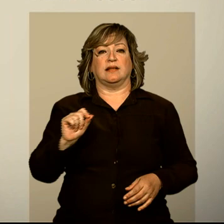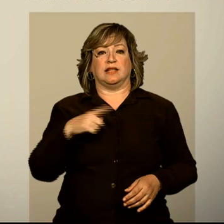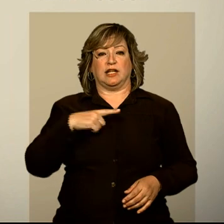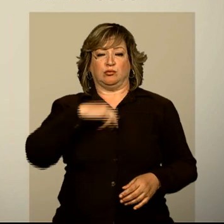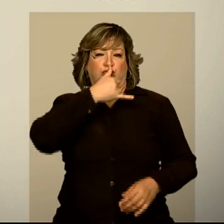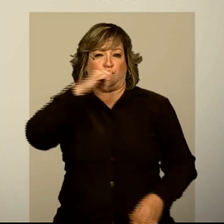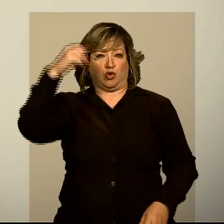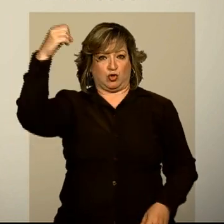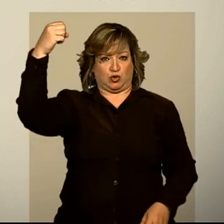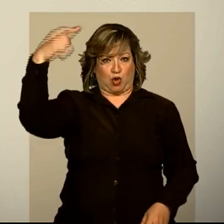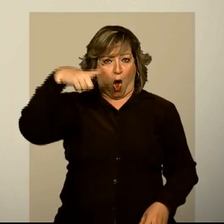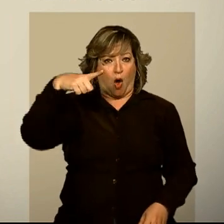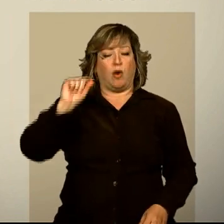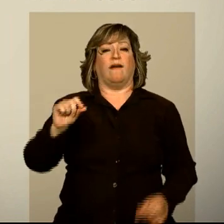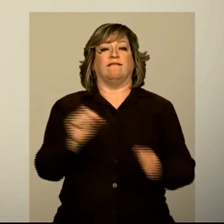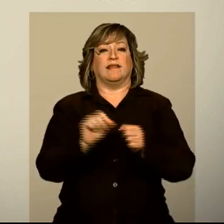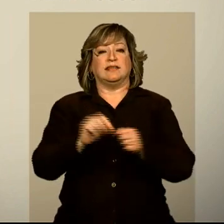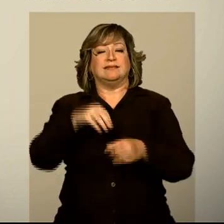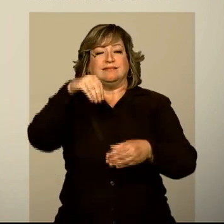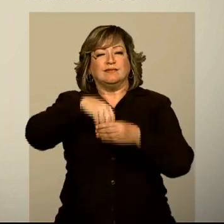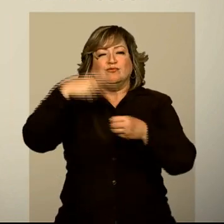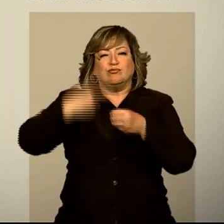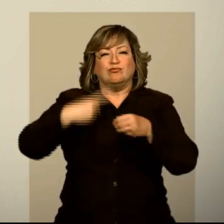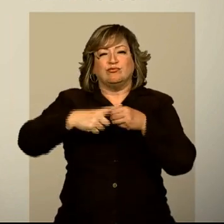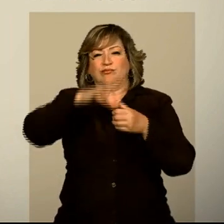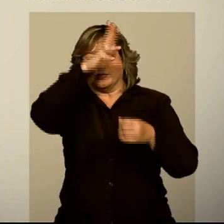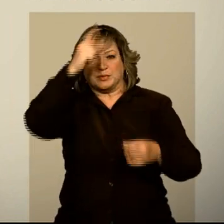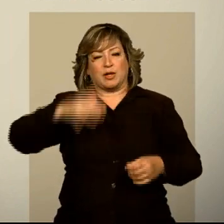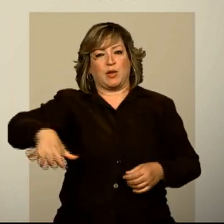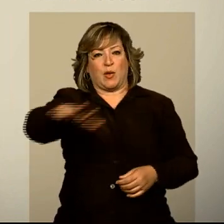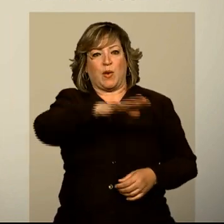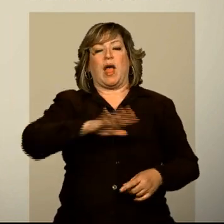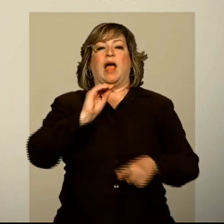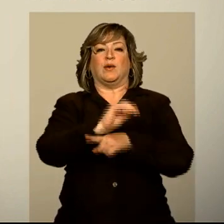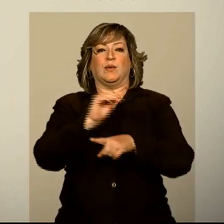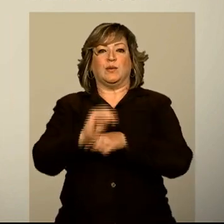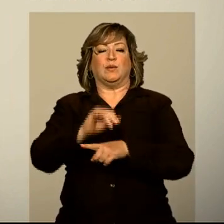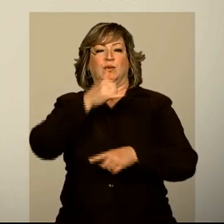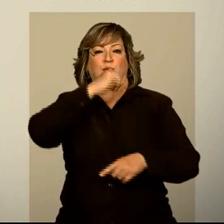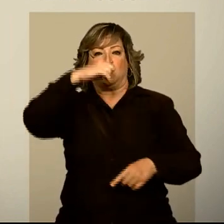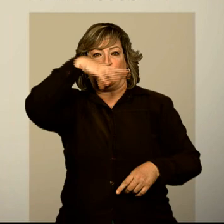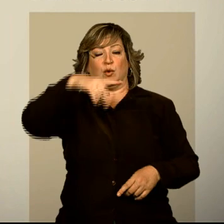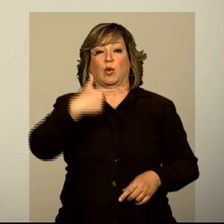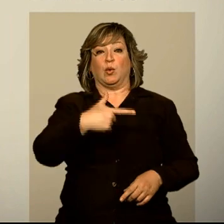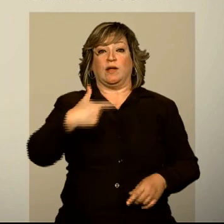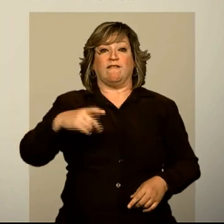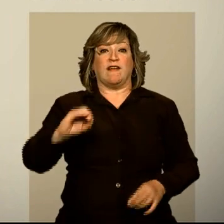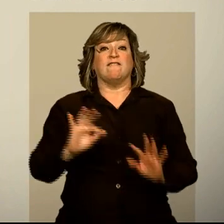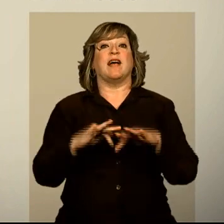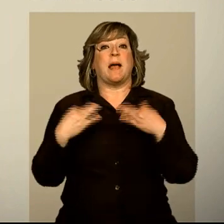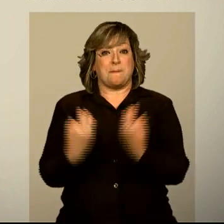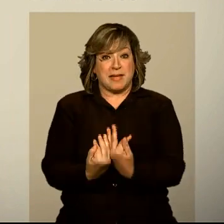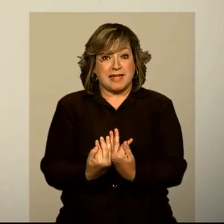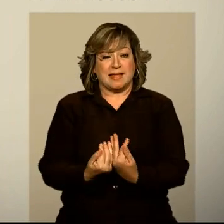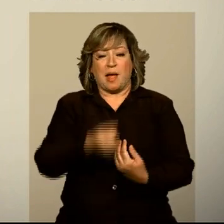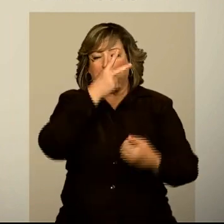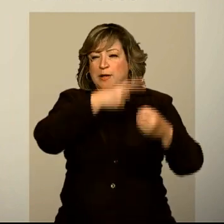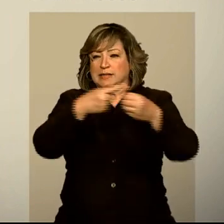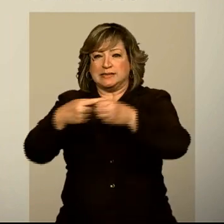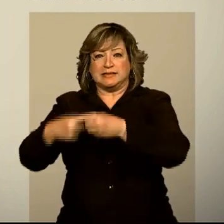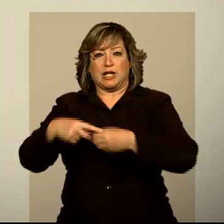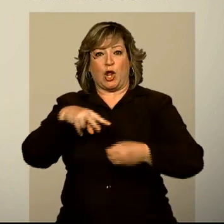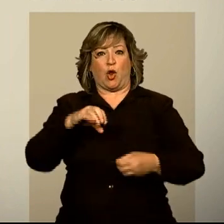e nós montão e no interior do Amazonas para garantir Luz elétrica 220 famílias nos municípios